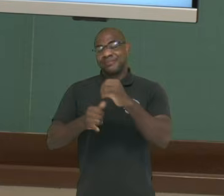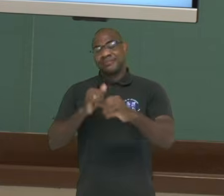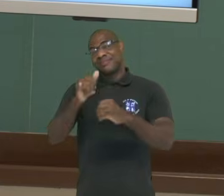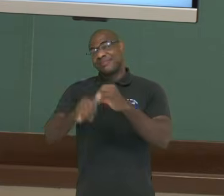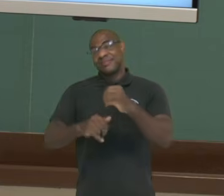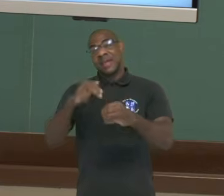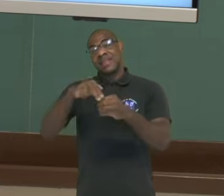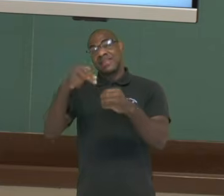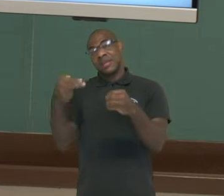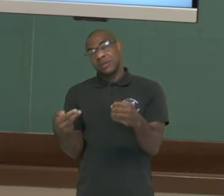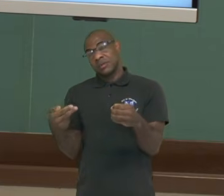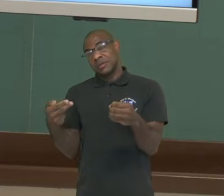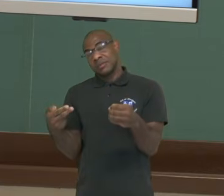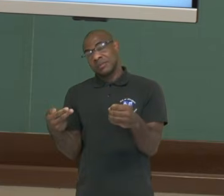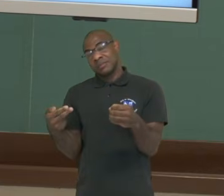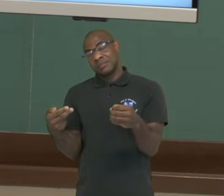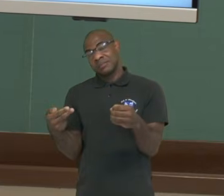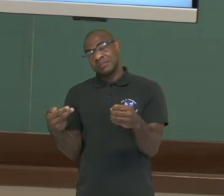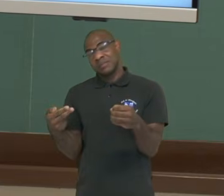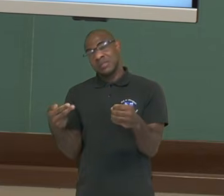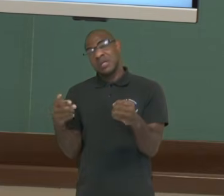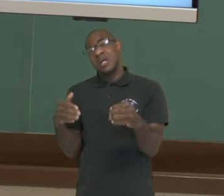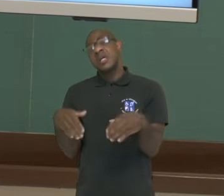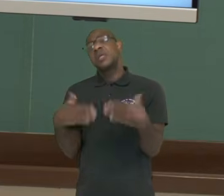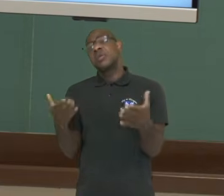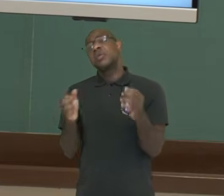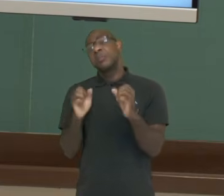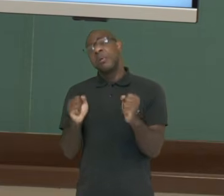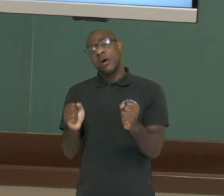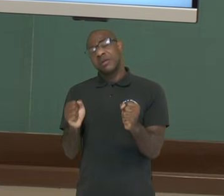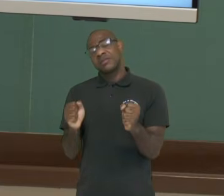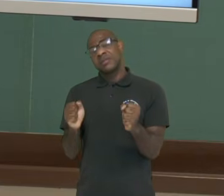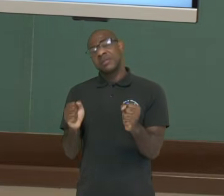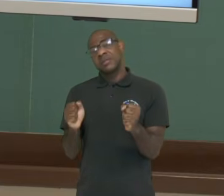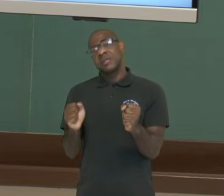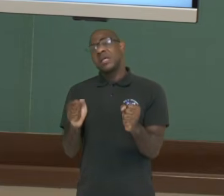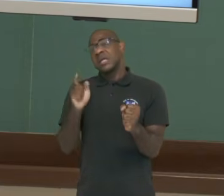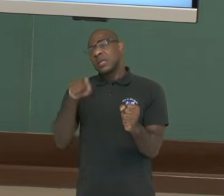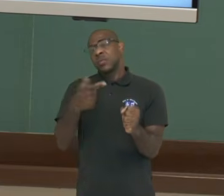eletricamente neutro? E quando que ele pode deixar de ser